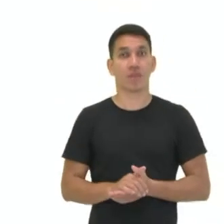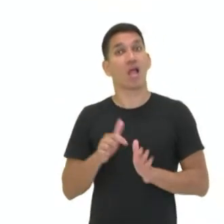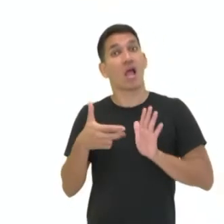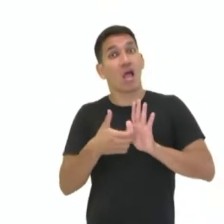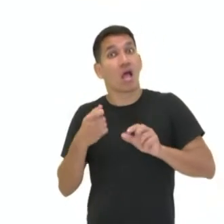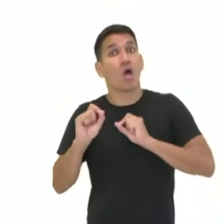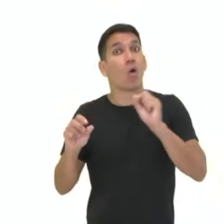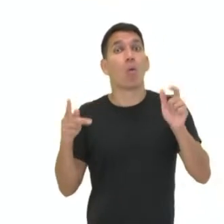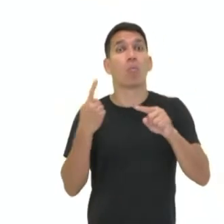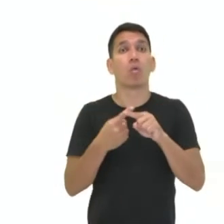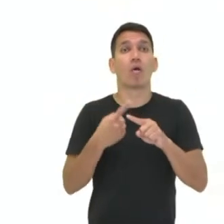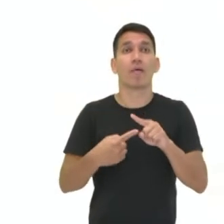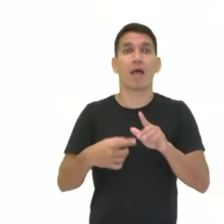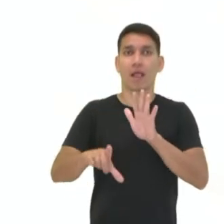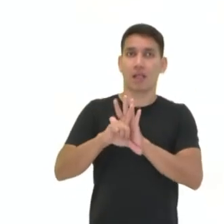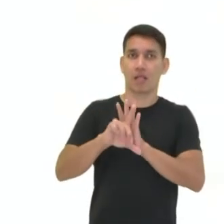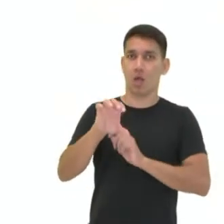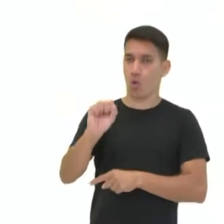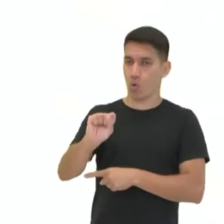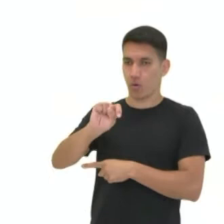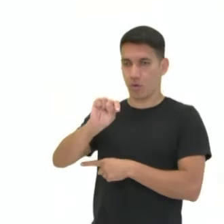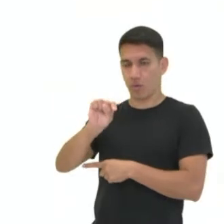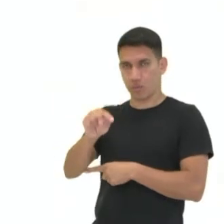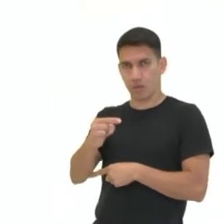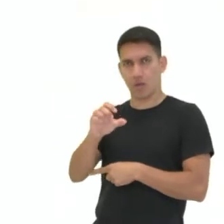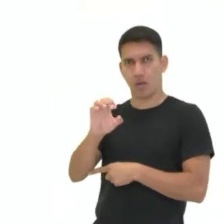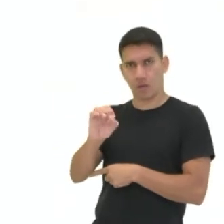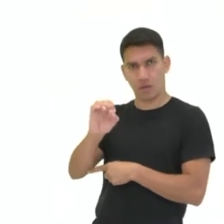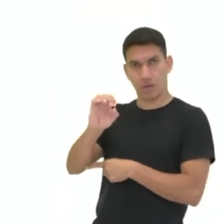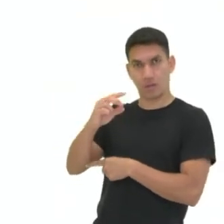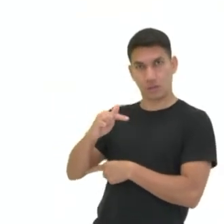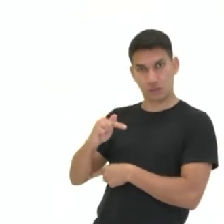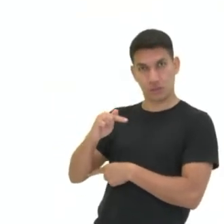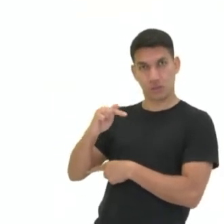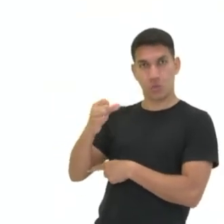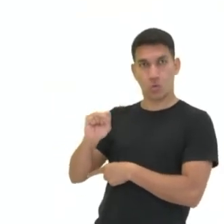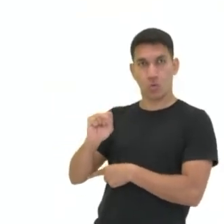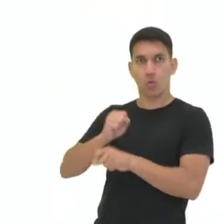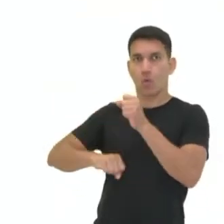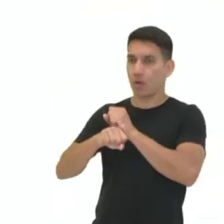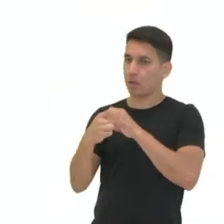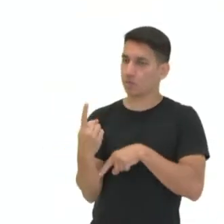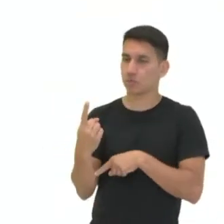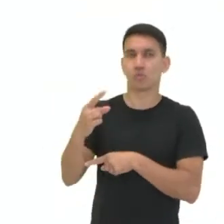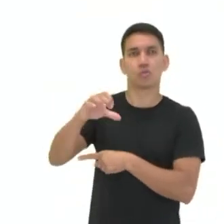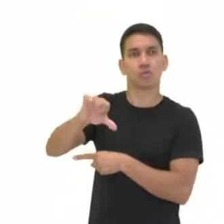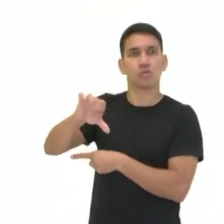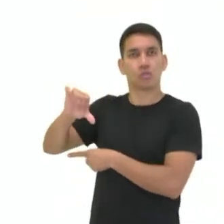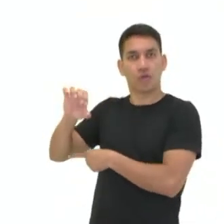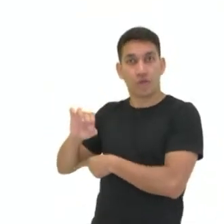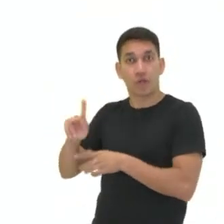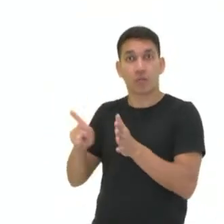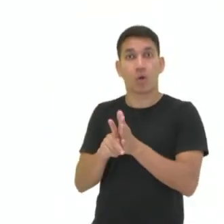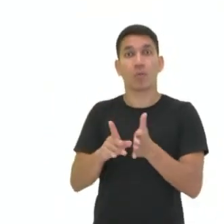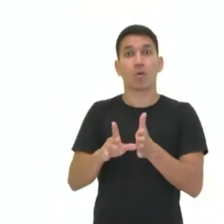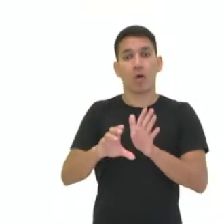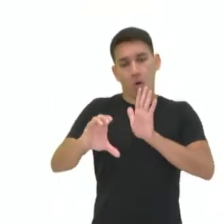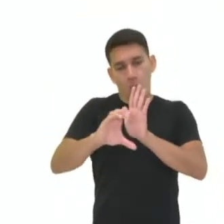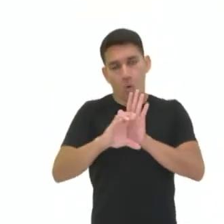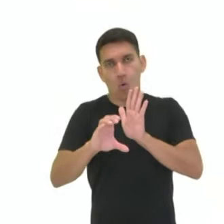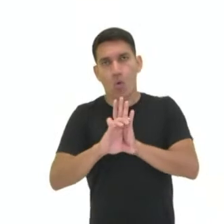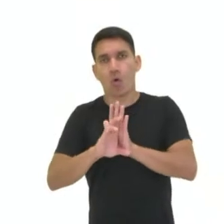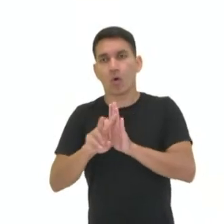da Lei 8.078 de 1990 do Código de Defesa do Consumidor,